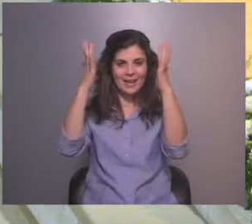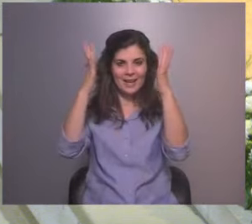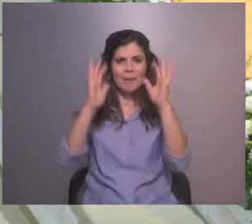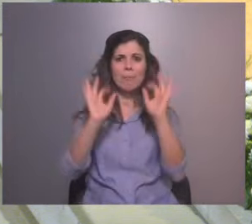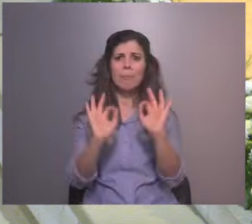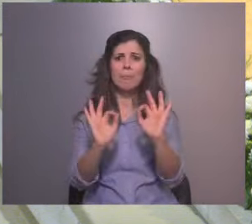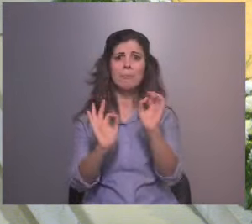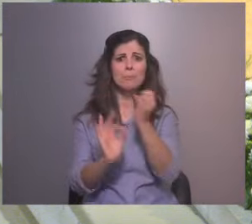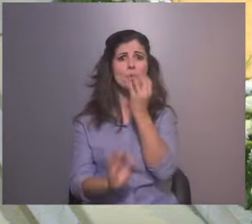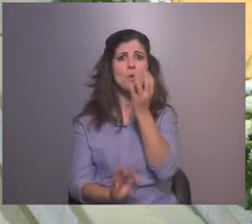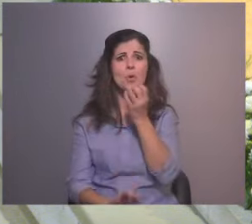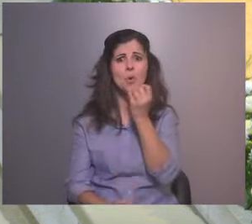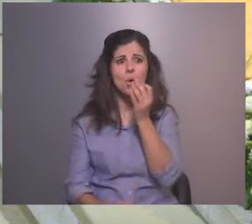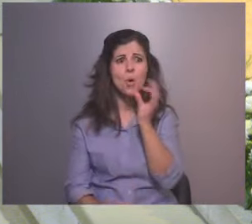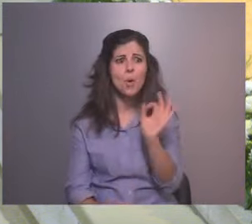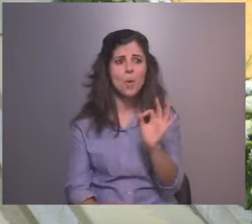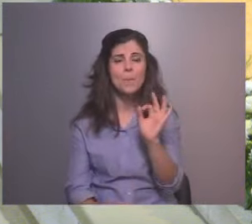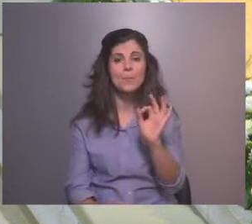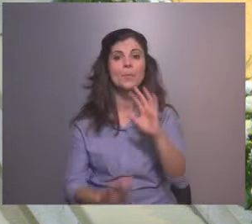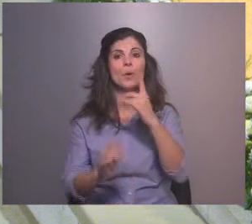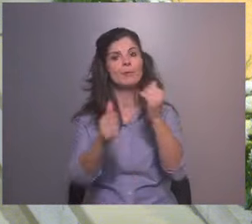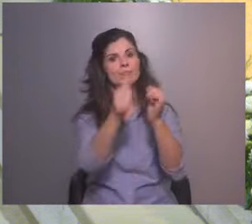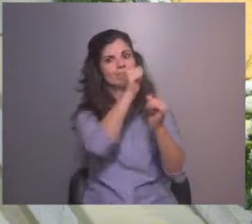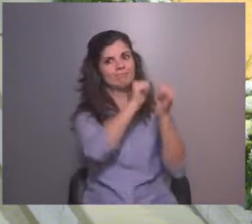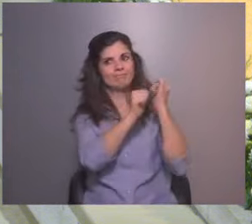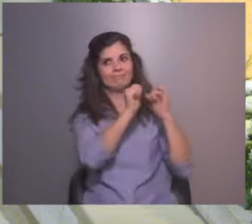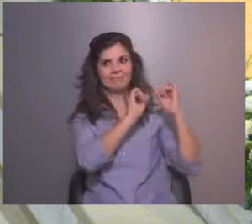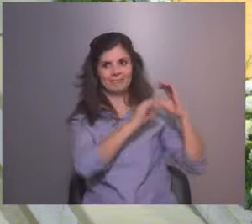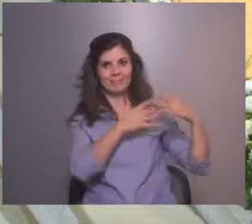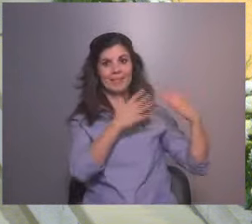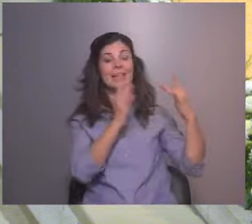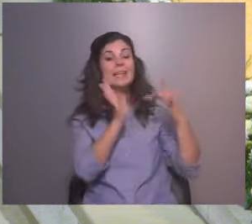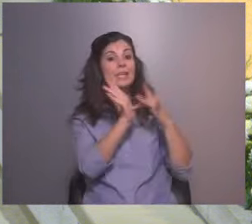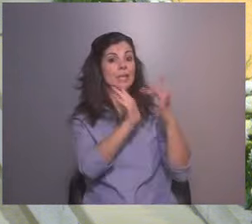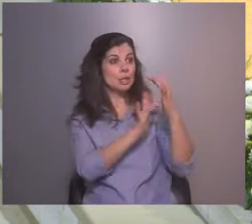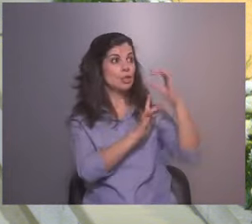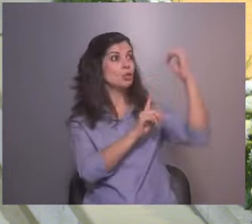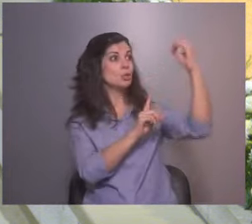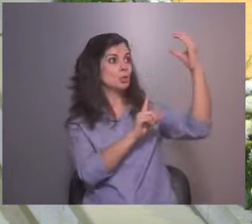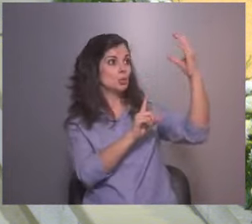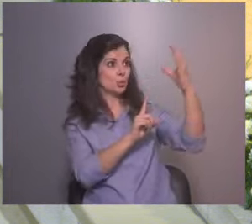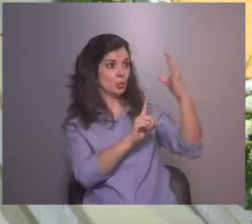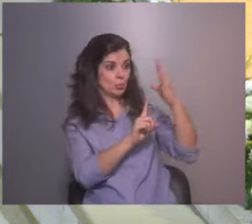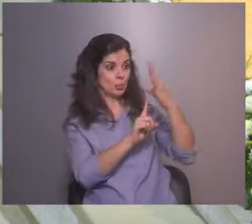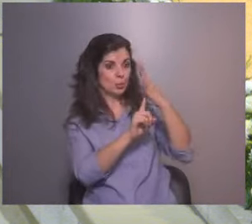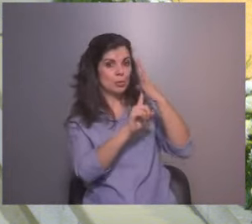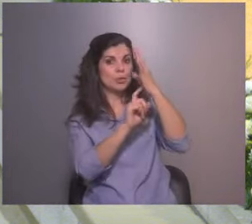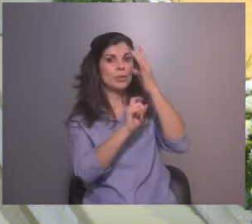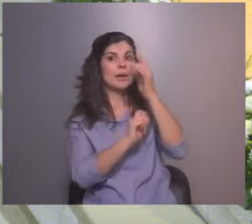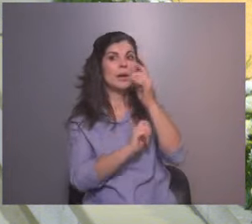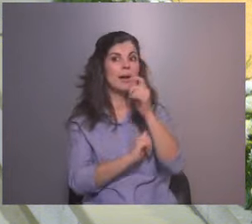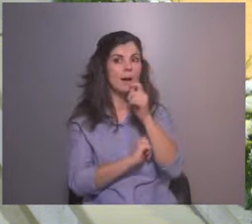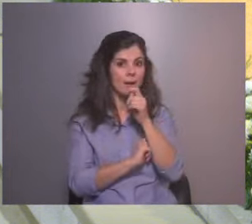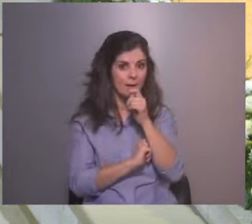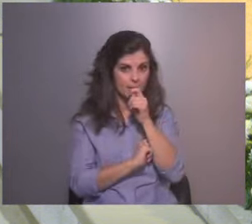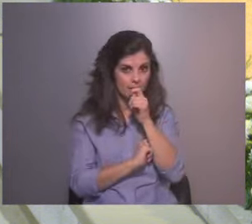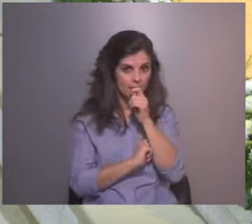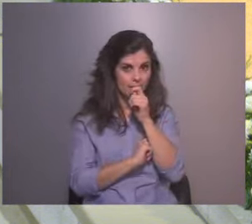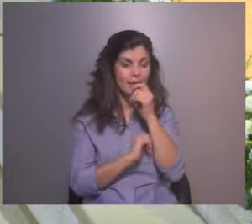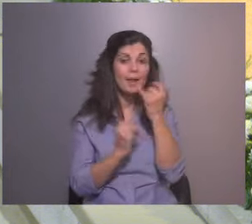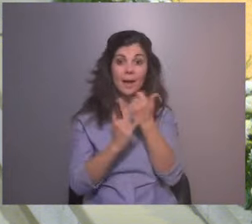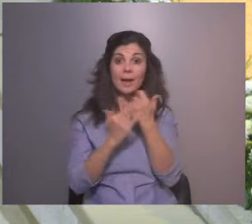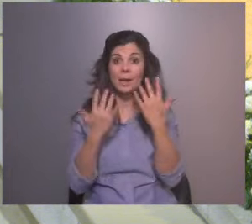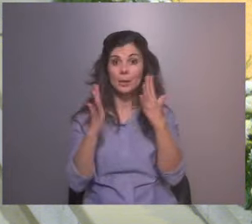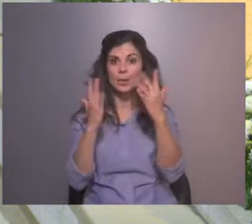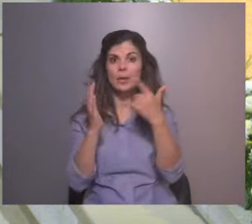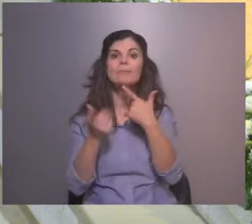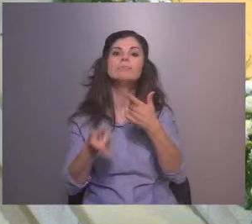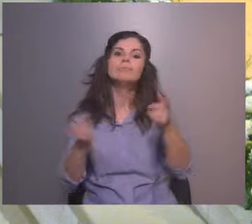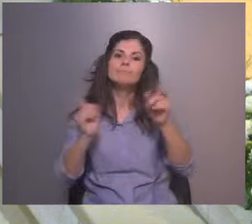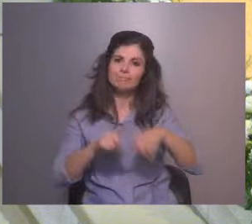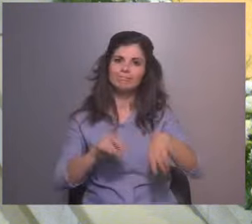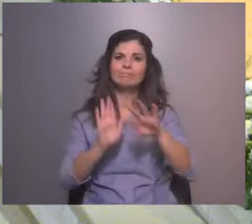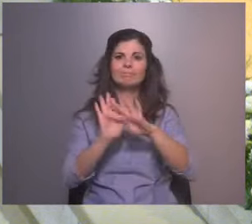Christi, Amen. Fazemos mais forte, todos. Lumen Christi.